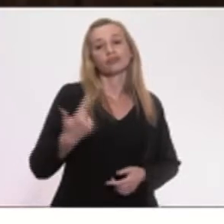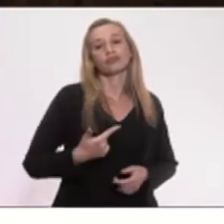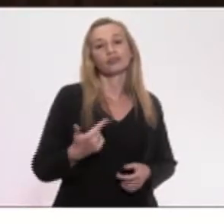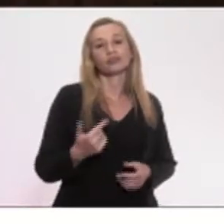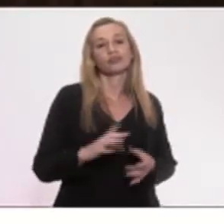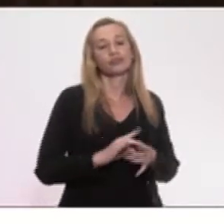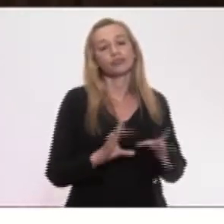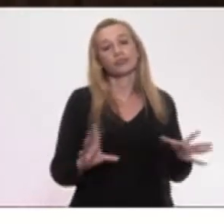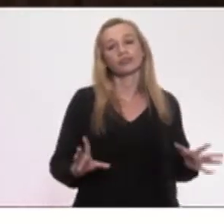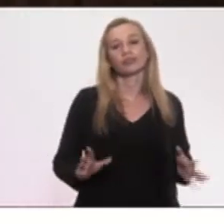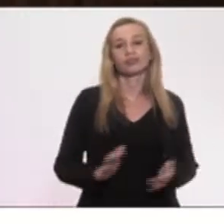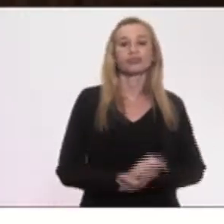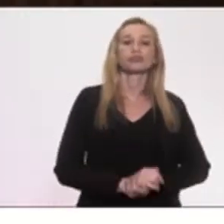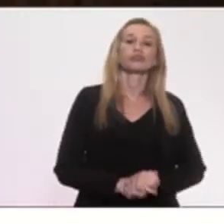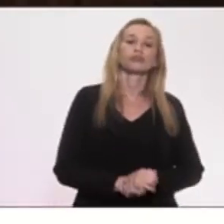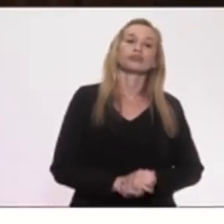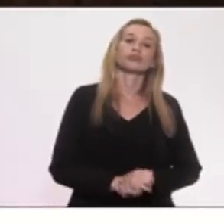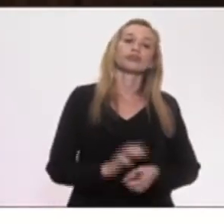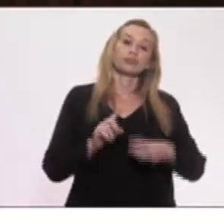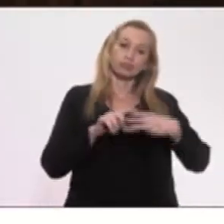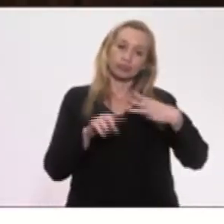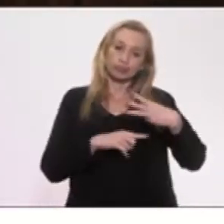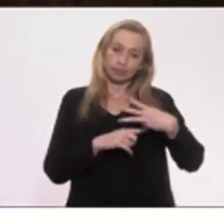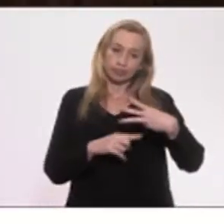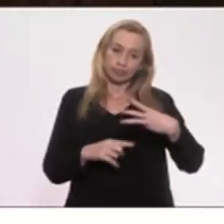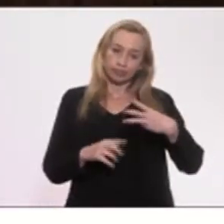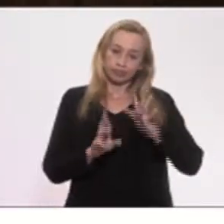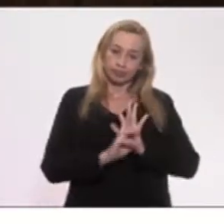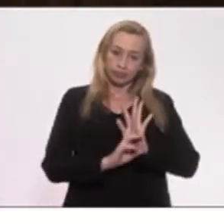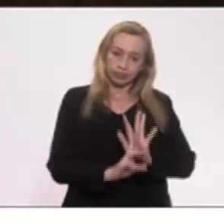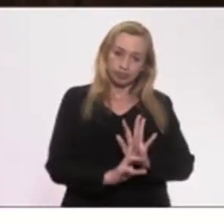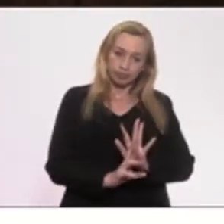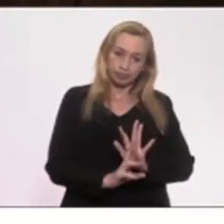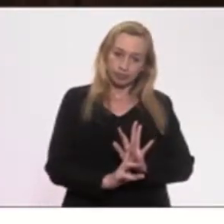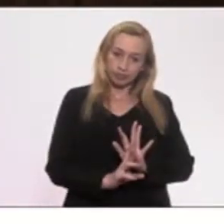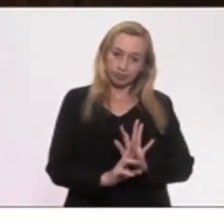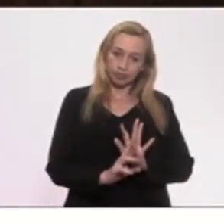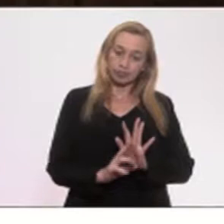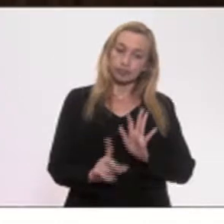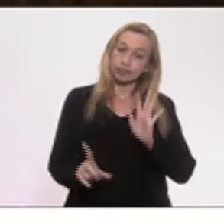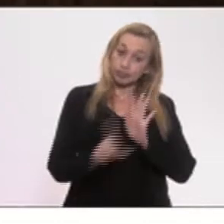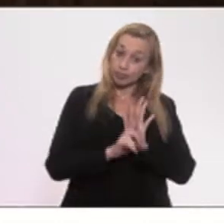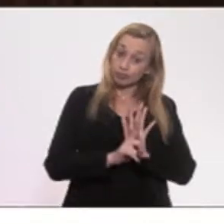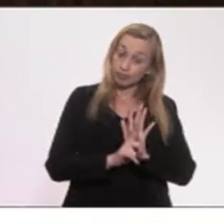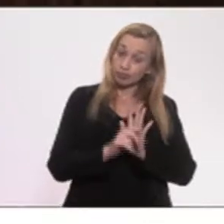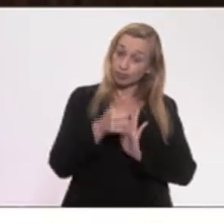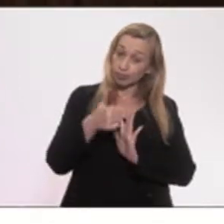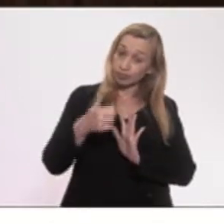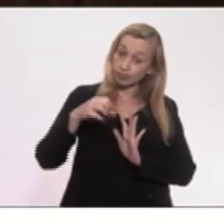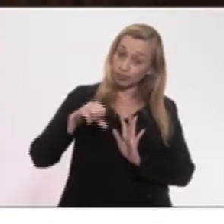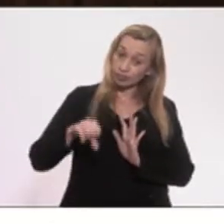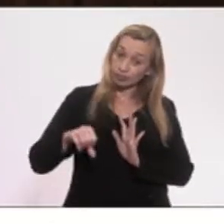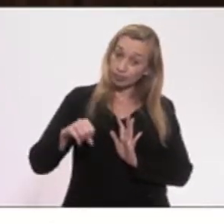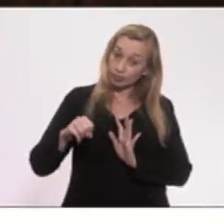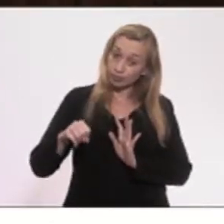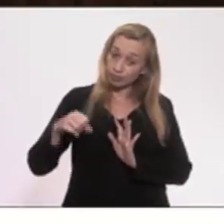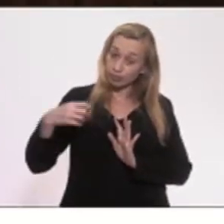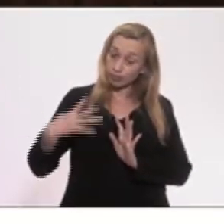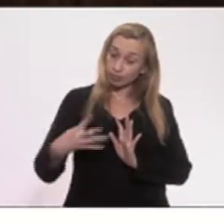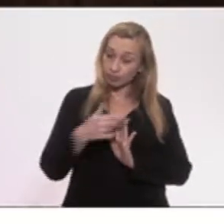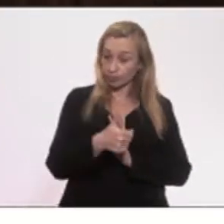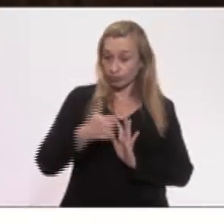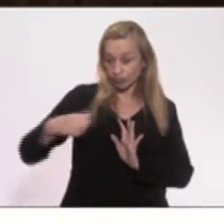deliberação foi a designação dos 3 representantes, como determina a Lei Complementar 184 de 2018, dos